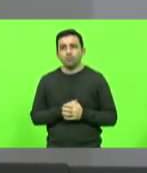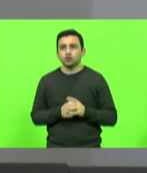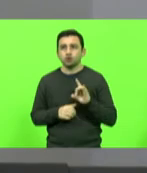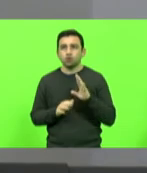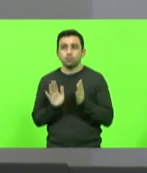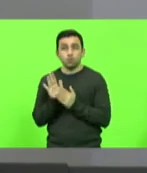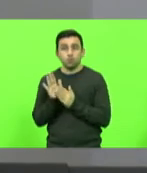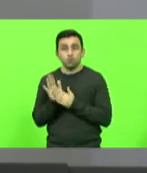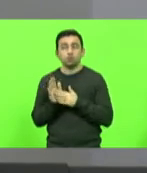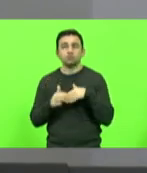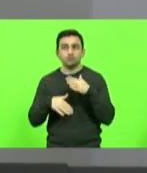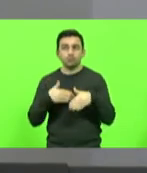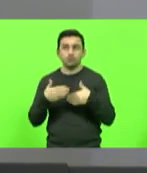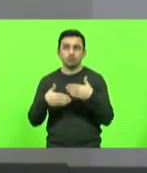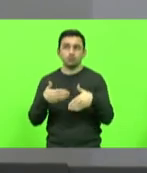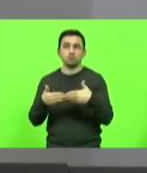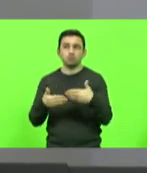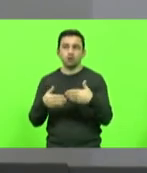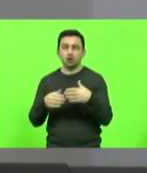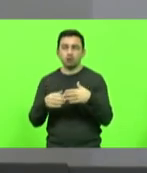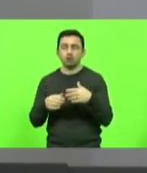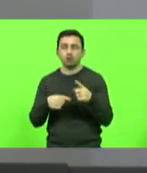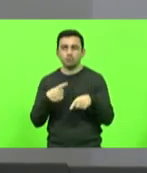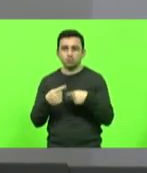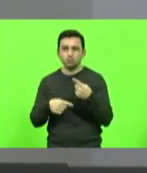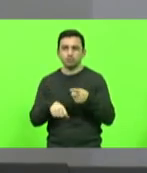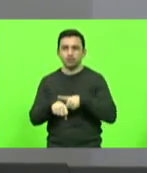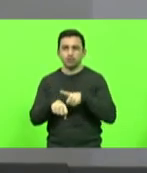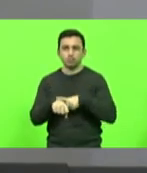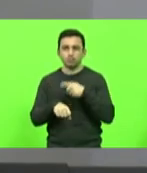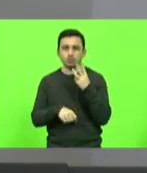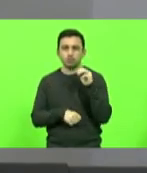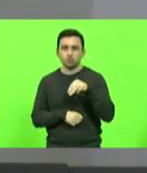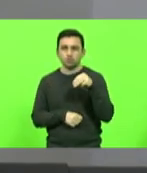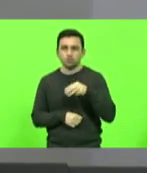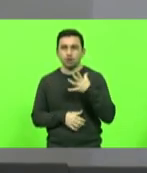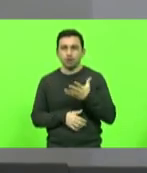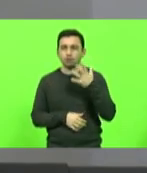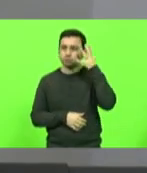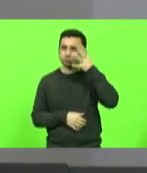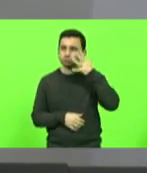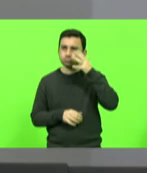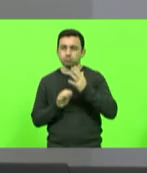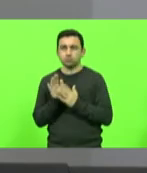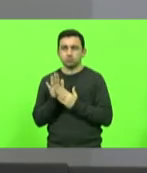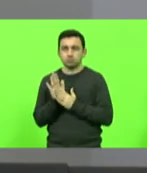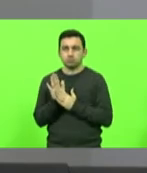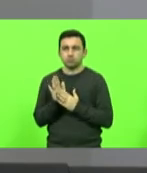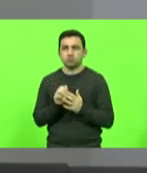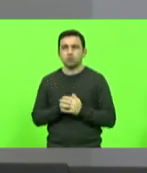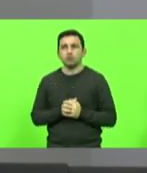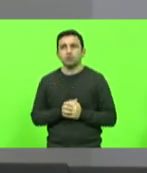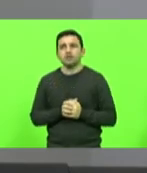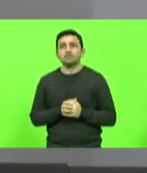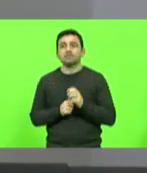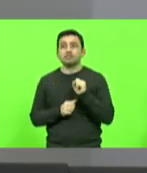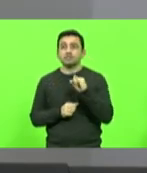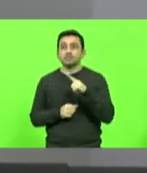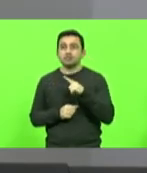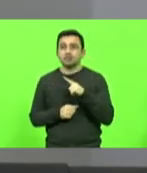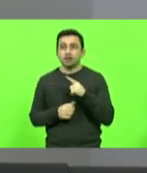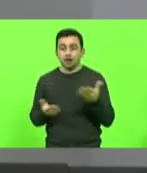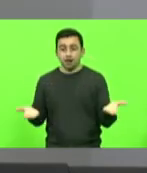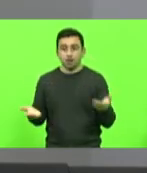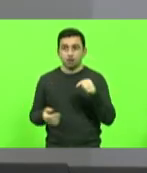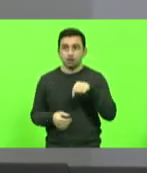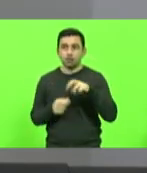Propostas de encaminhamentos, eu vou abrir falas de 3 minutos para quem desejar propor encaminhamentos. Tendo presente que esta